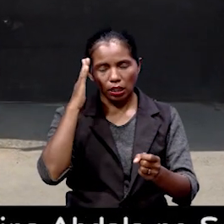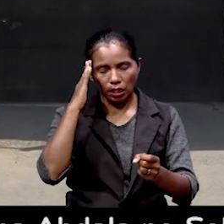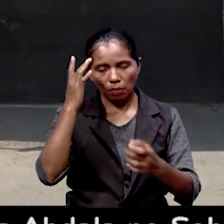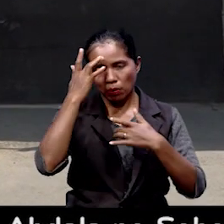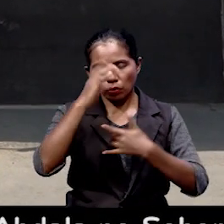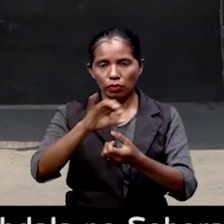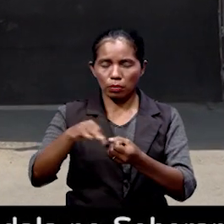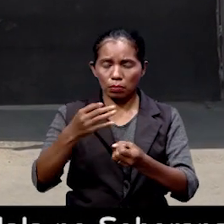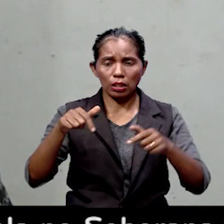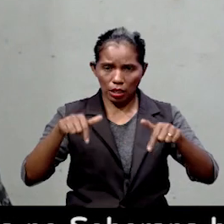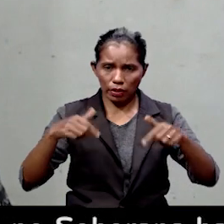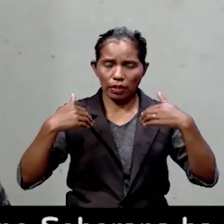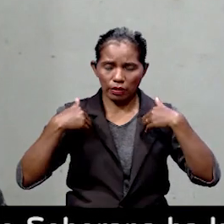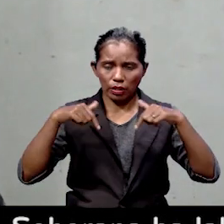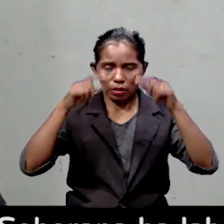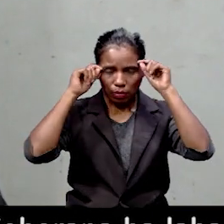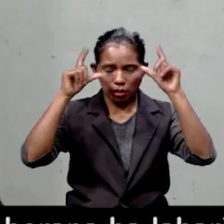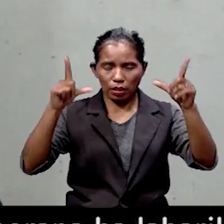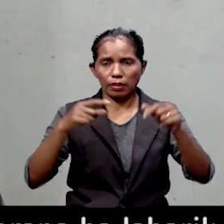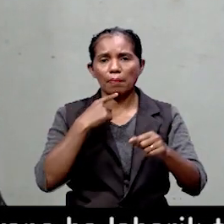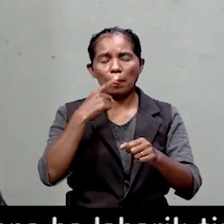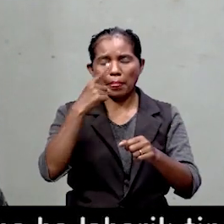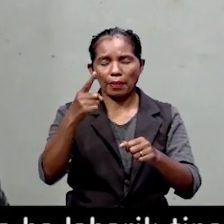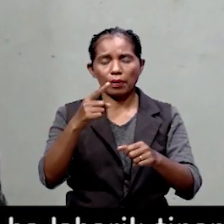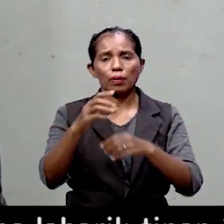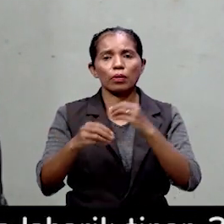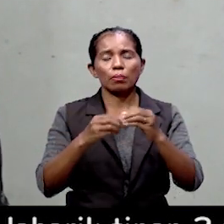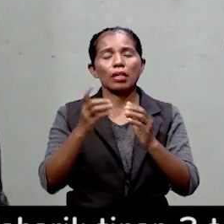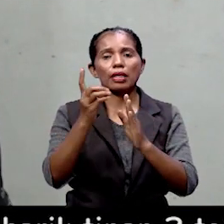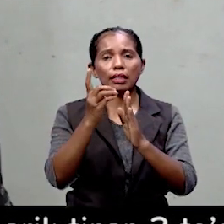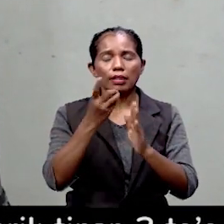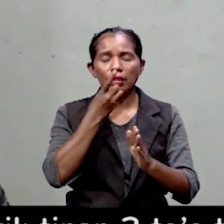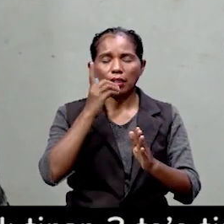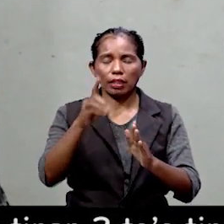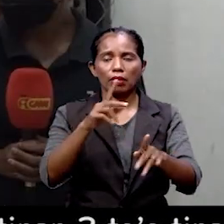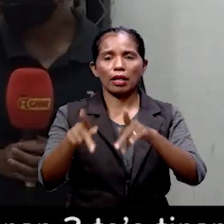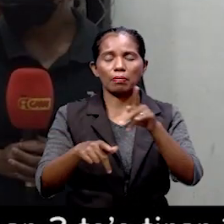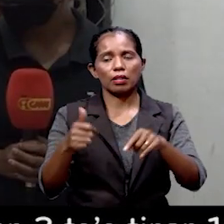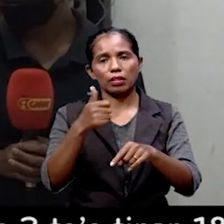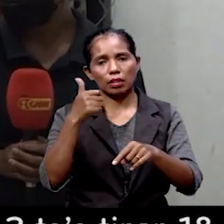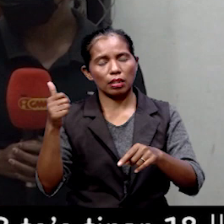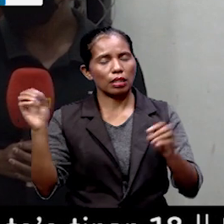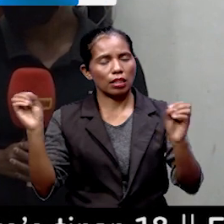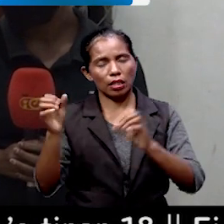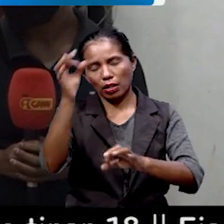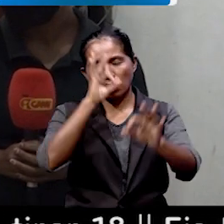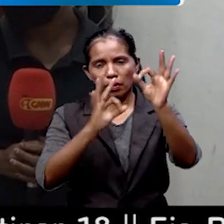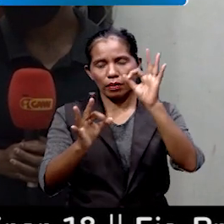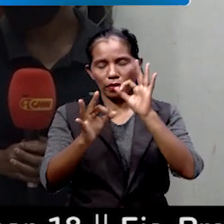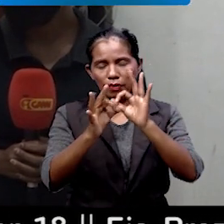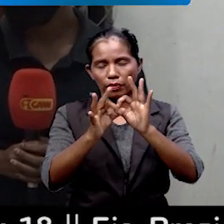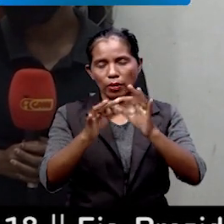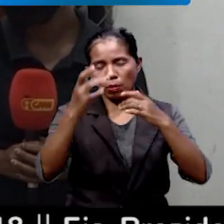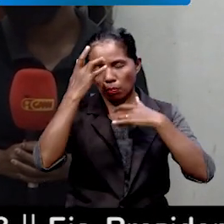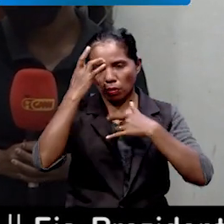Timor-Leste. Sérgio Lobo, hato declaração ne, relaciona ho declaração cidadão balum, nebe la fiar existência Covid